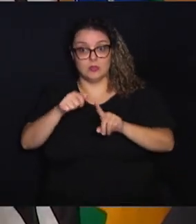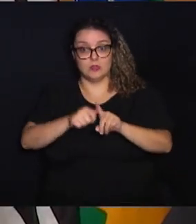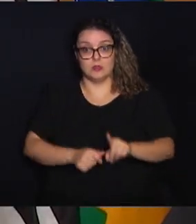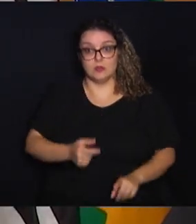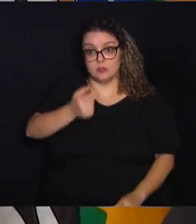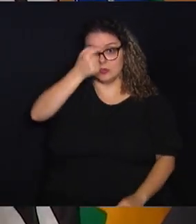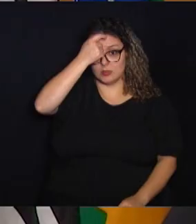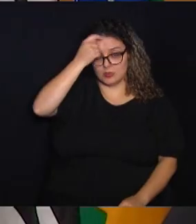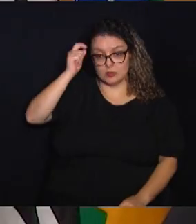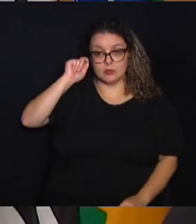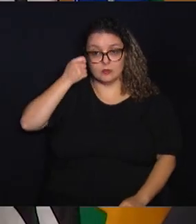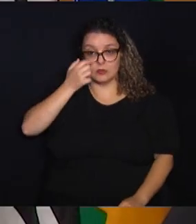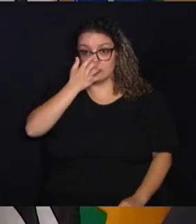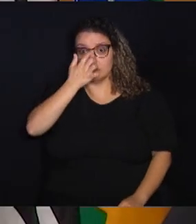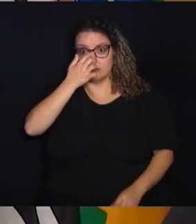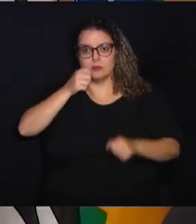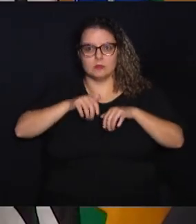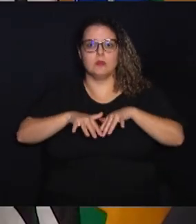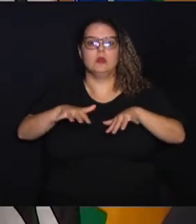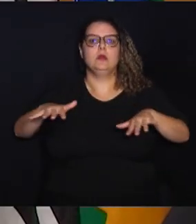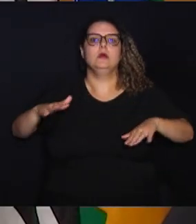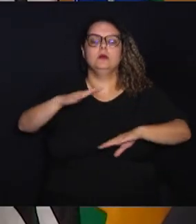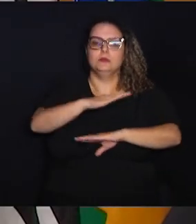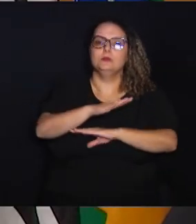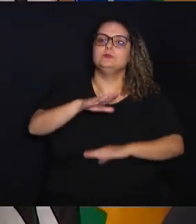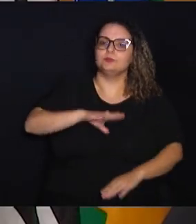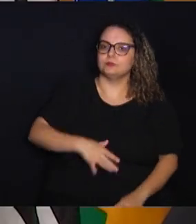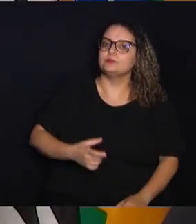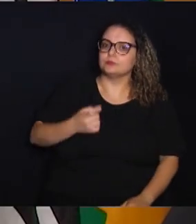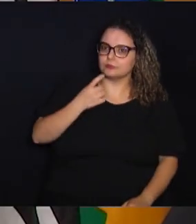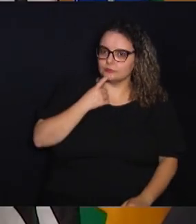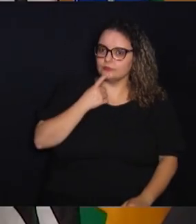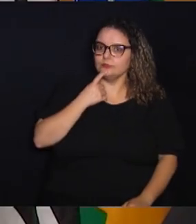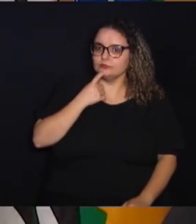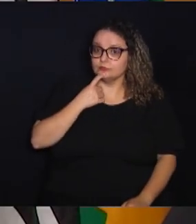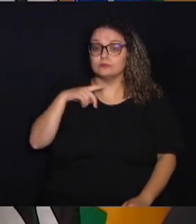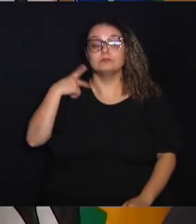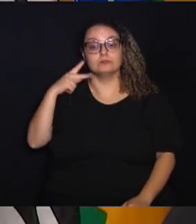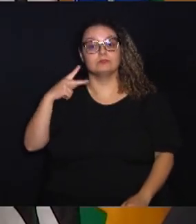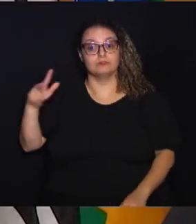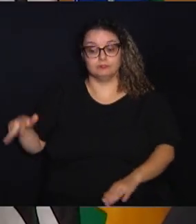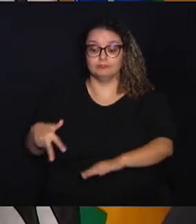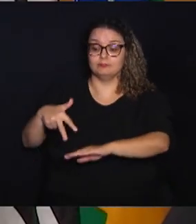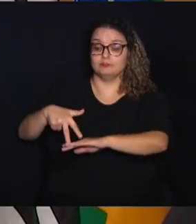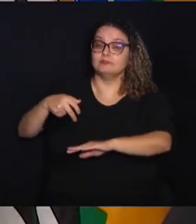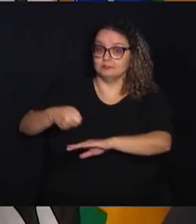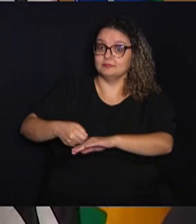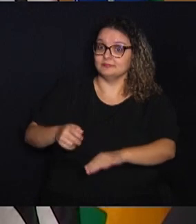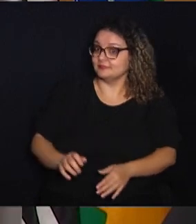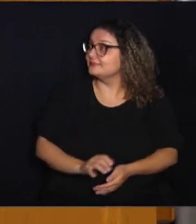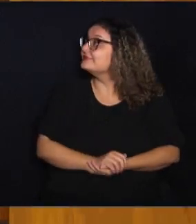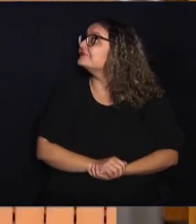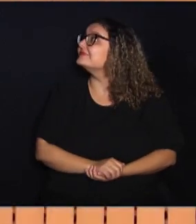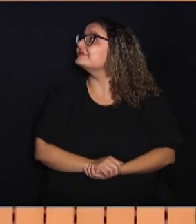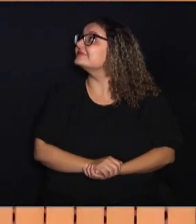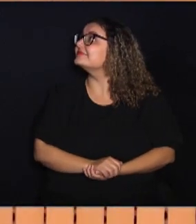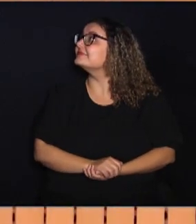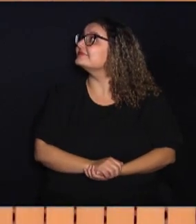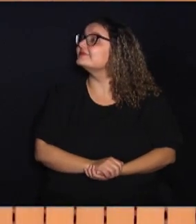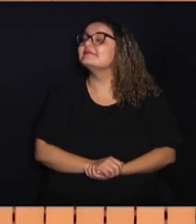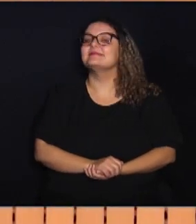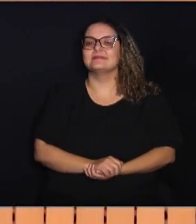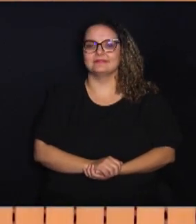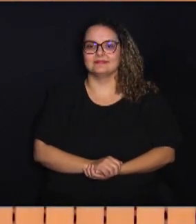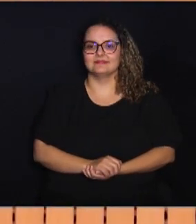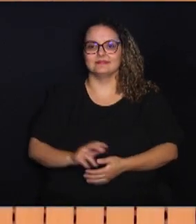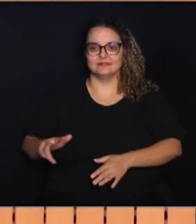consciência negra repercutiu na Câmara Municipal e levou os vereadores à tribuna. Eu venho a